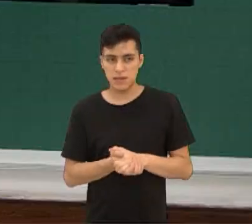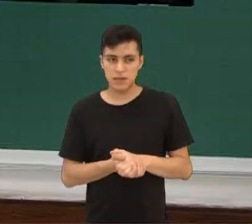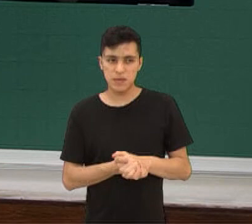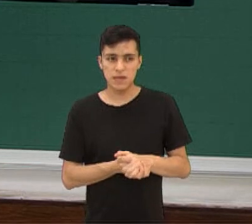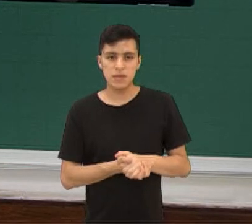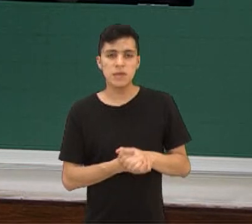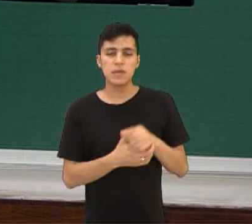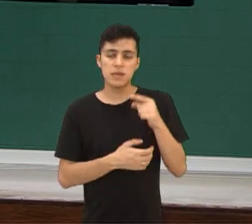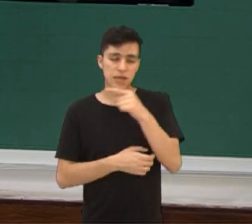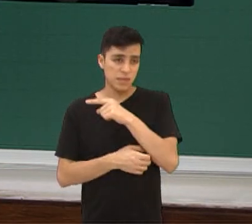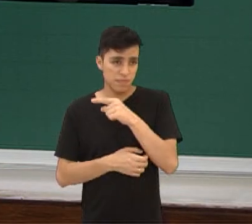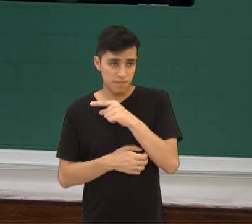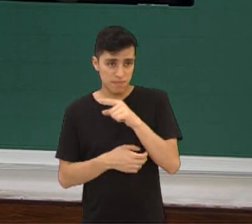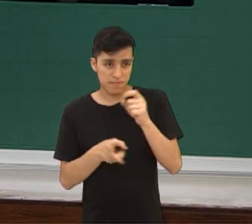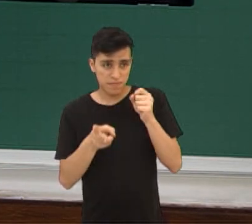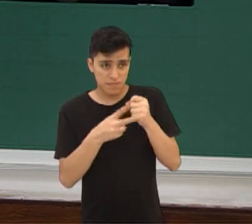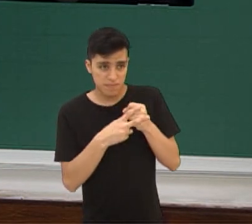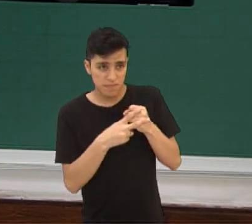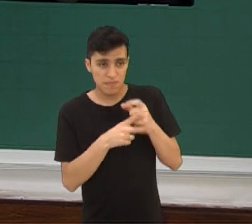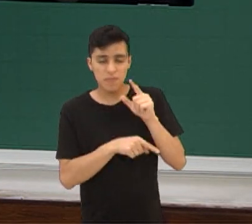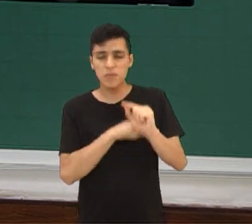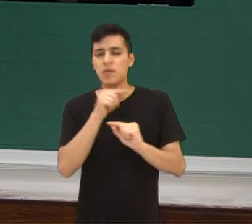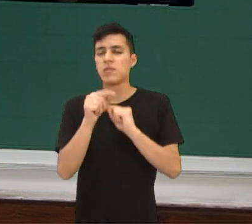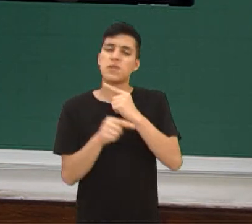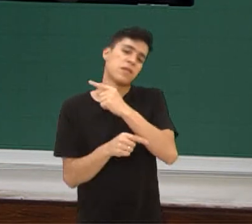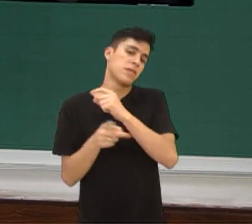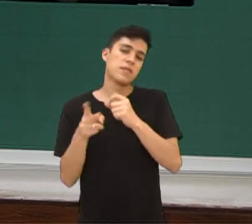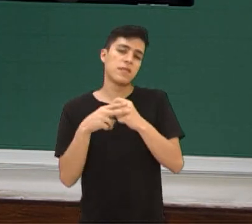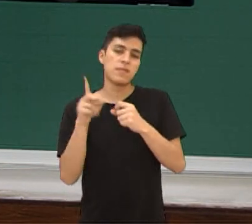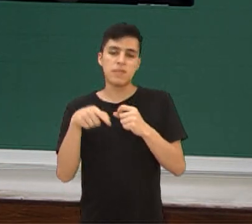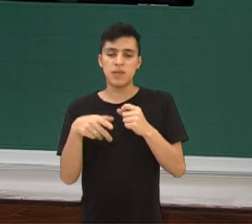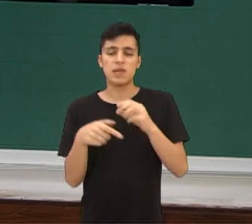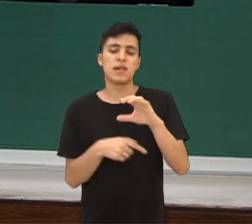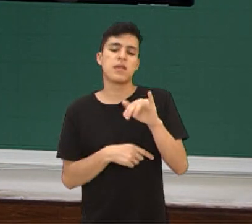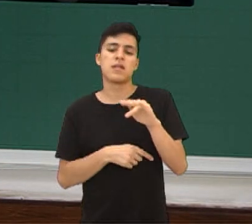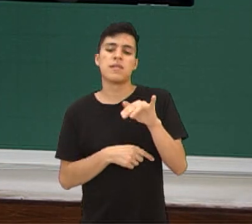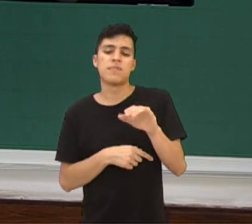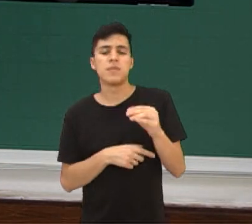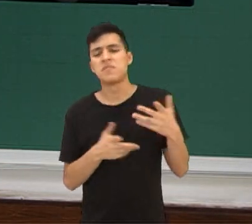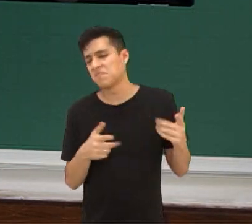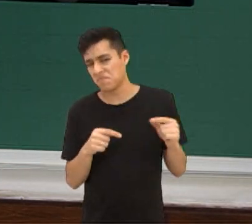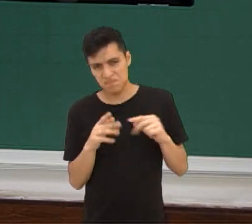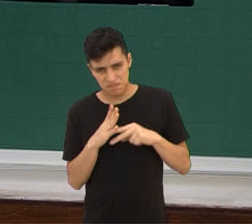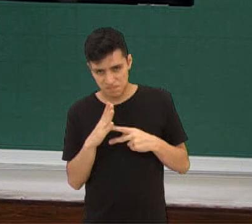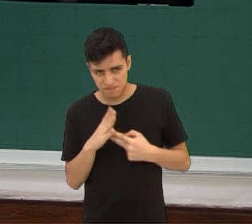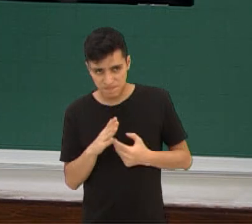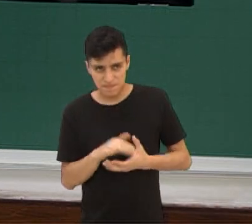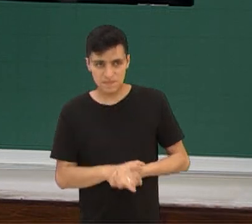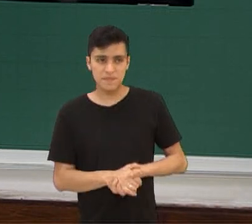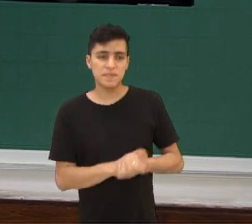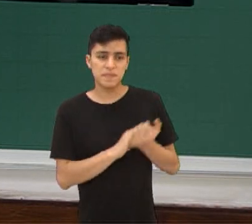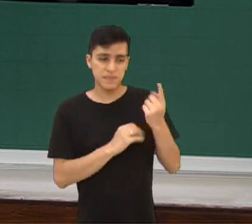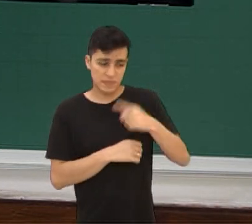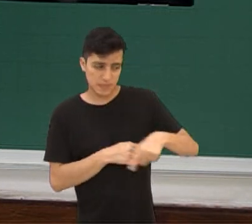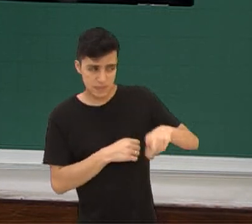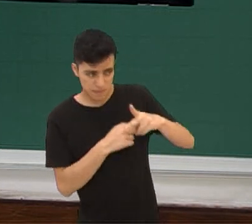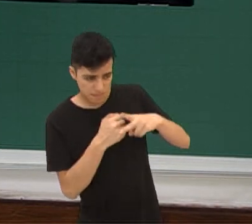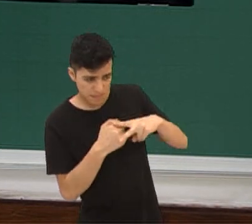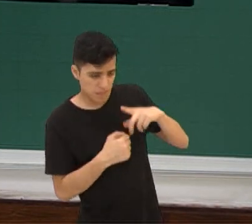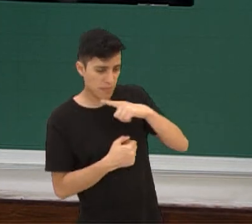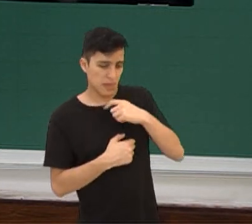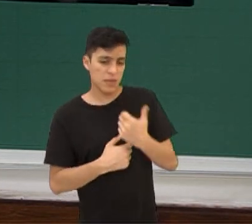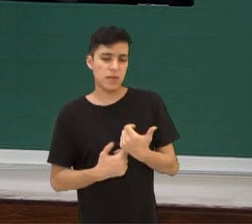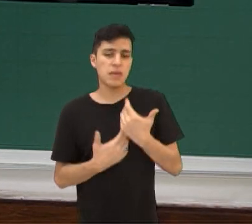então, ele llegó a ser é um verbo de cambio. O que são os verbos de cambio? São os verbos que